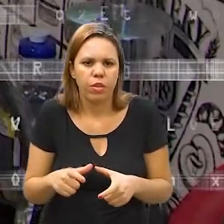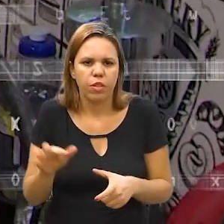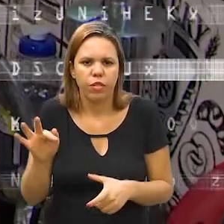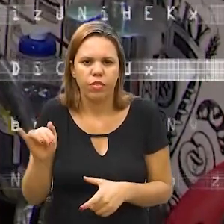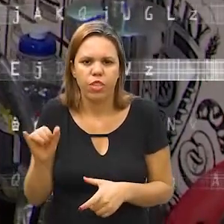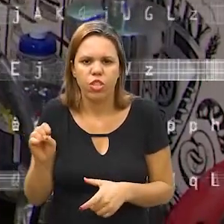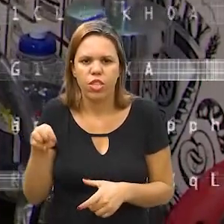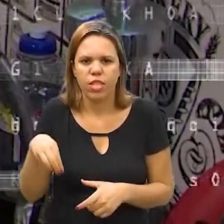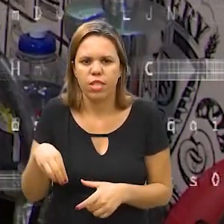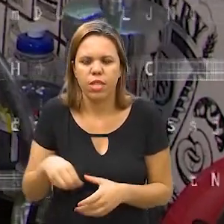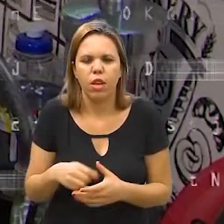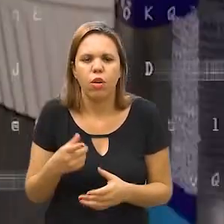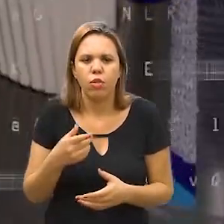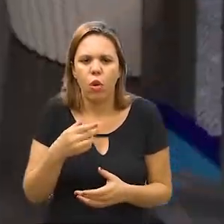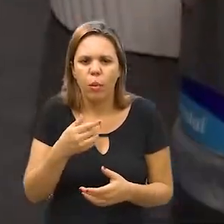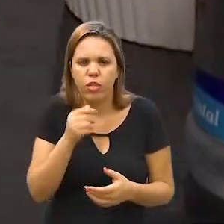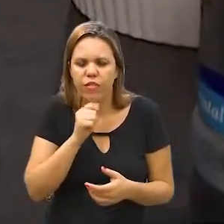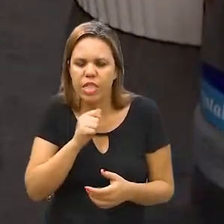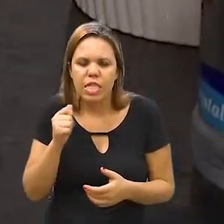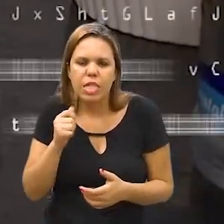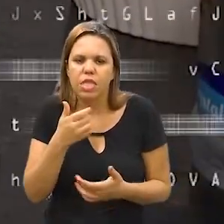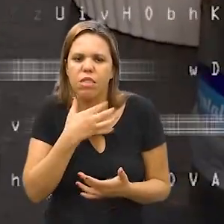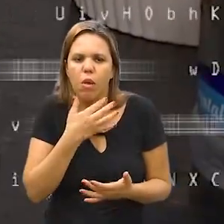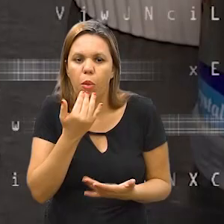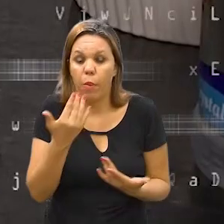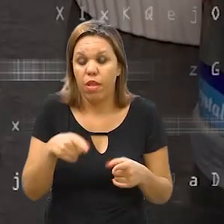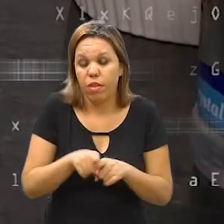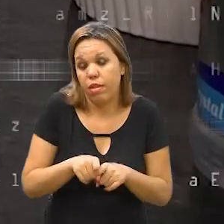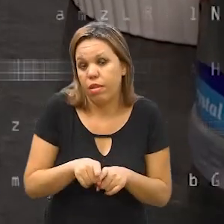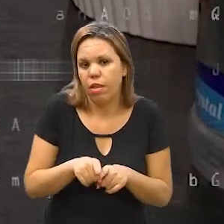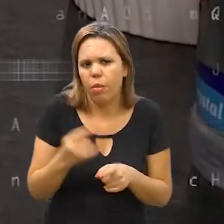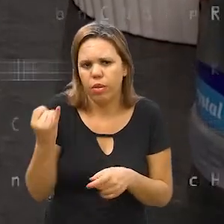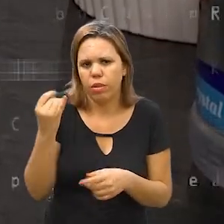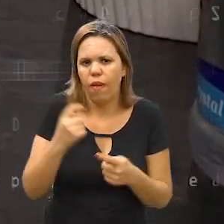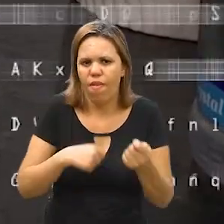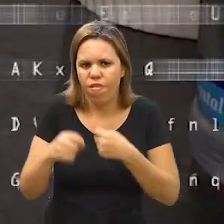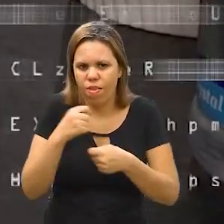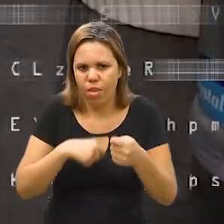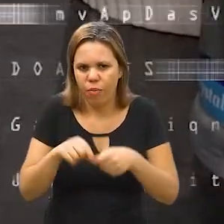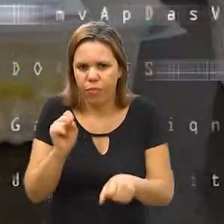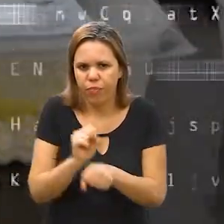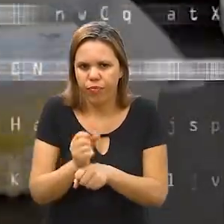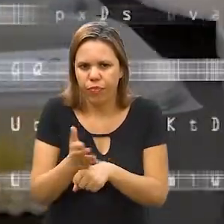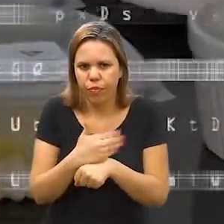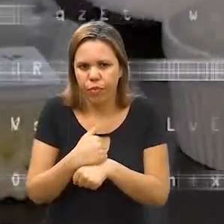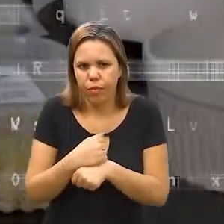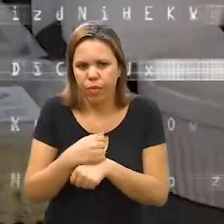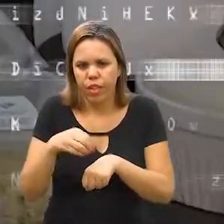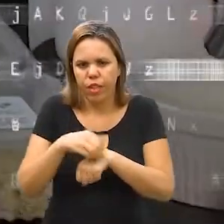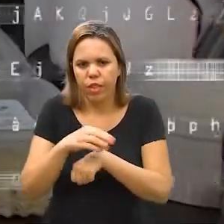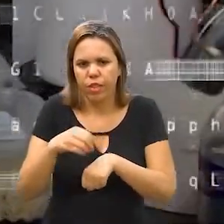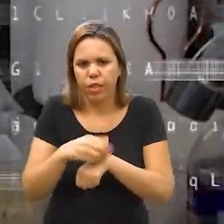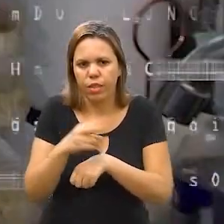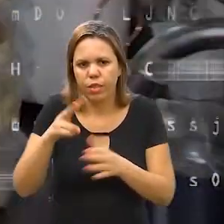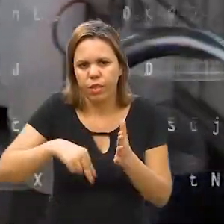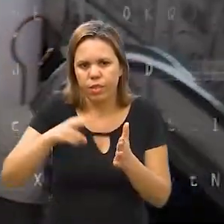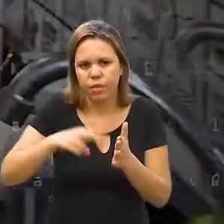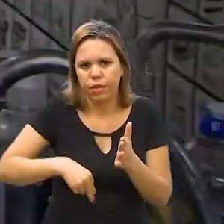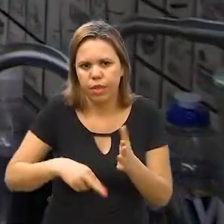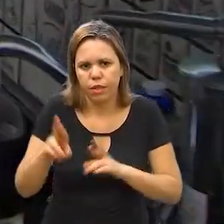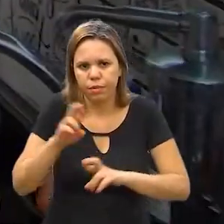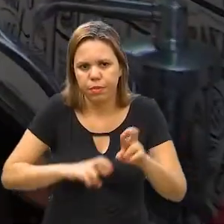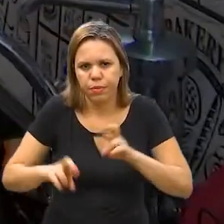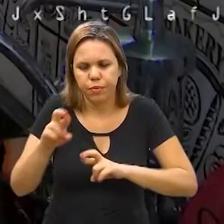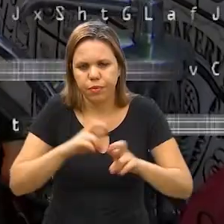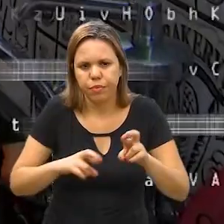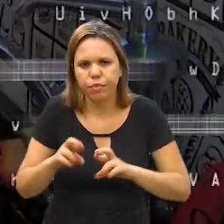quando começou a fazer dieta. E hoje é um importante negócio. Mas antes vamos à dica de leitura.